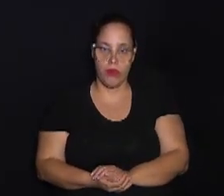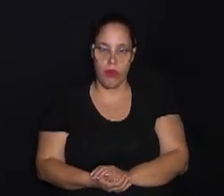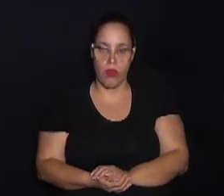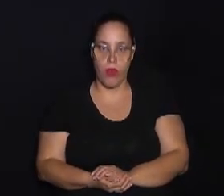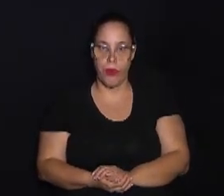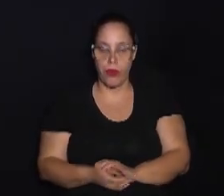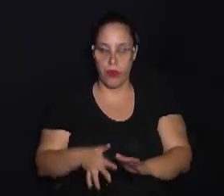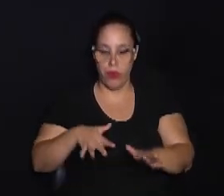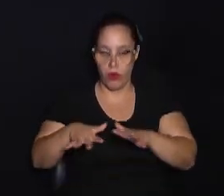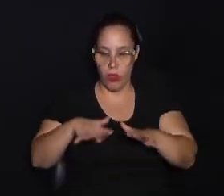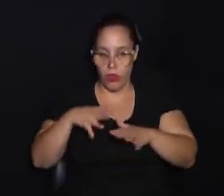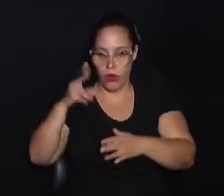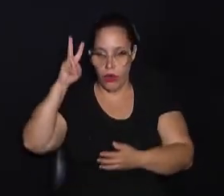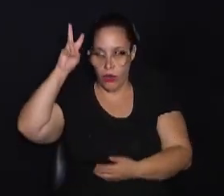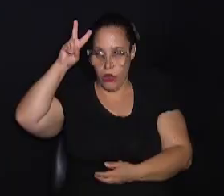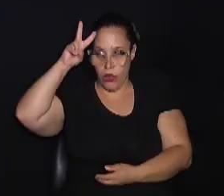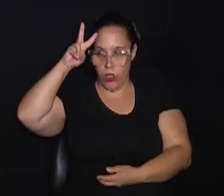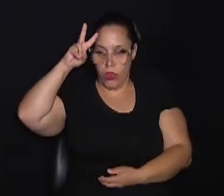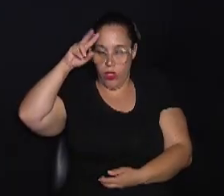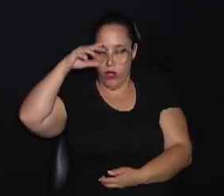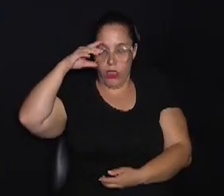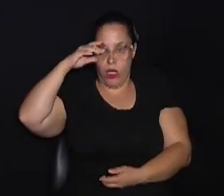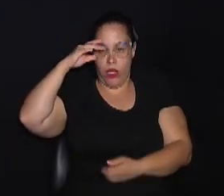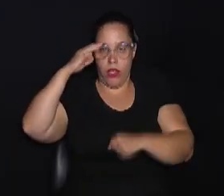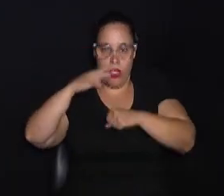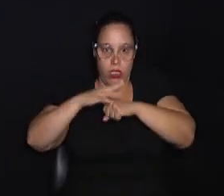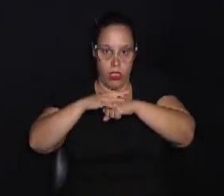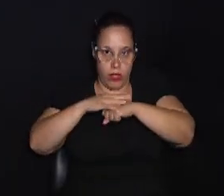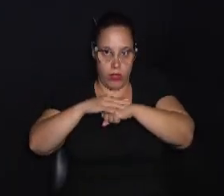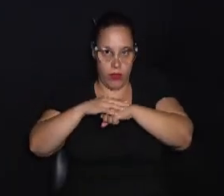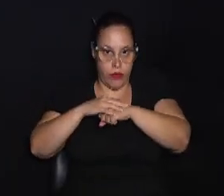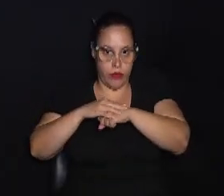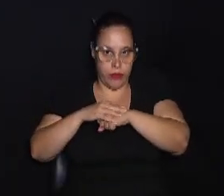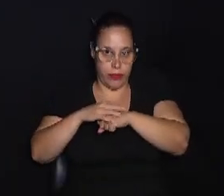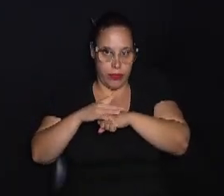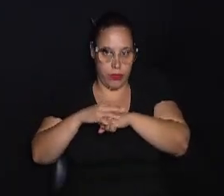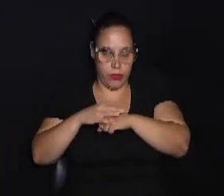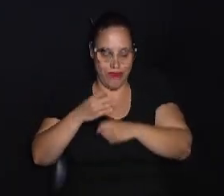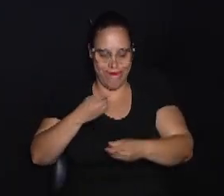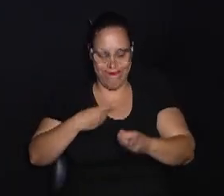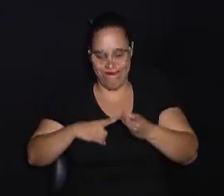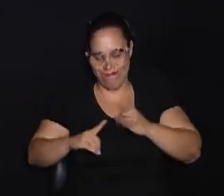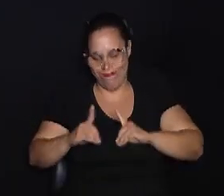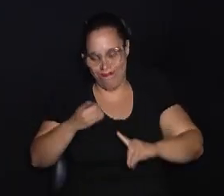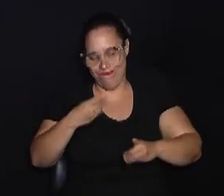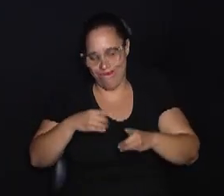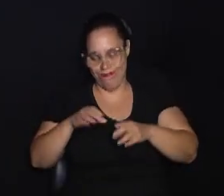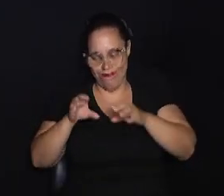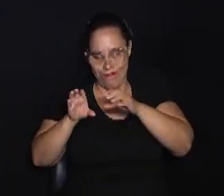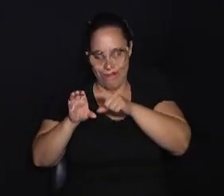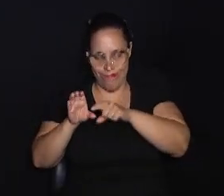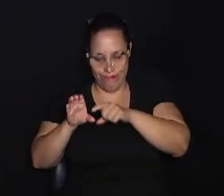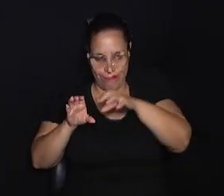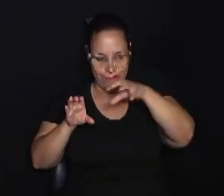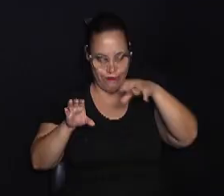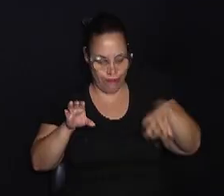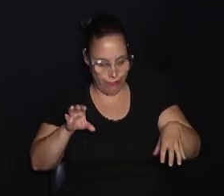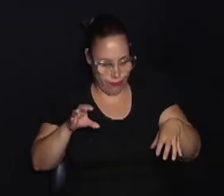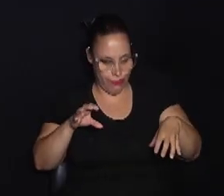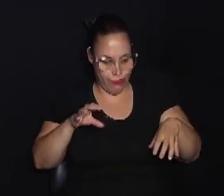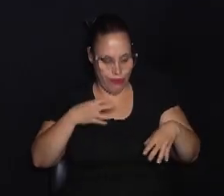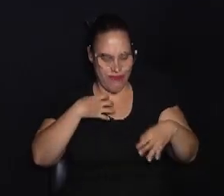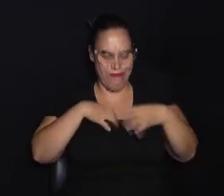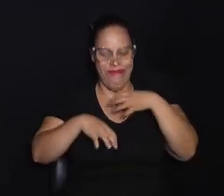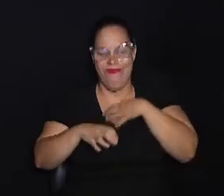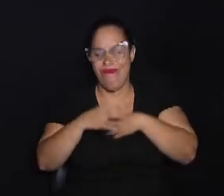momento histórico causa são muitas doenças, inclusive. A doença de depressão, de isolamento, de ansiedade.